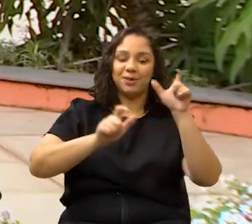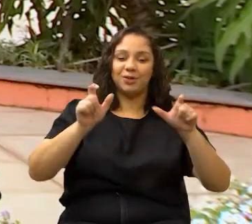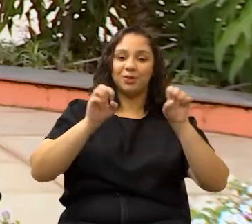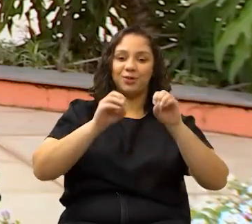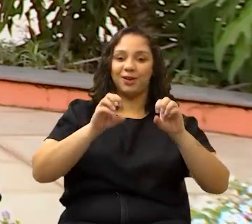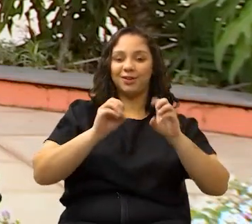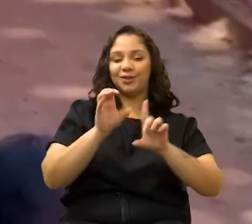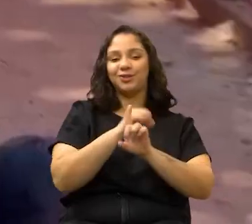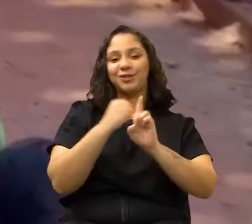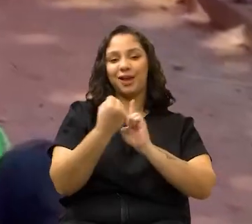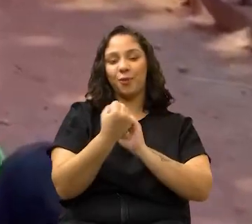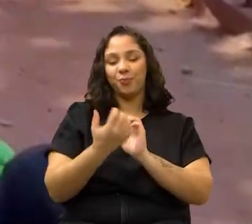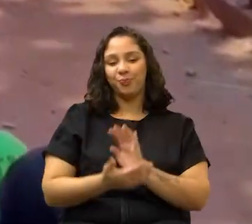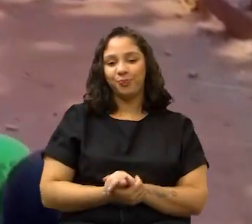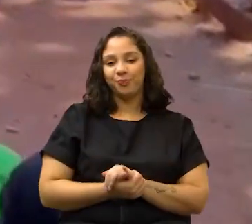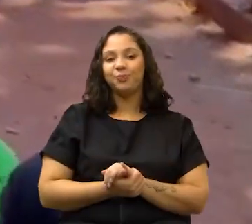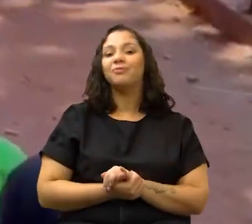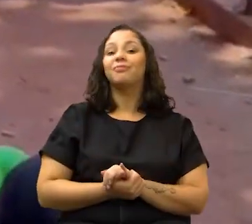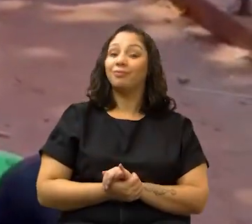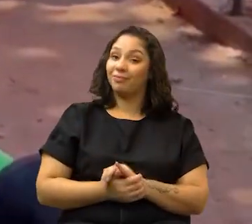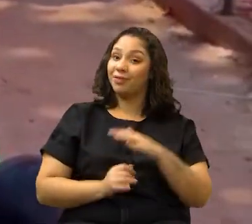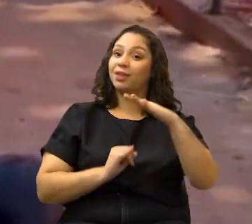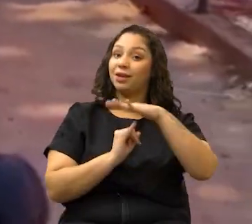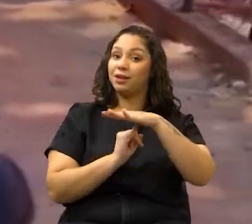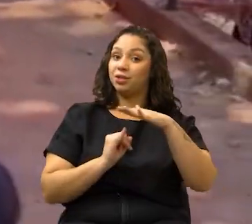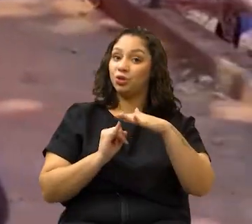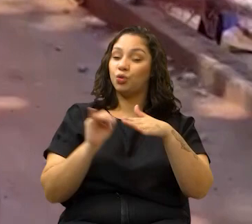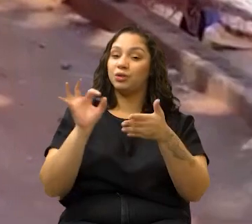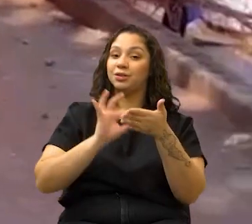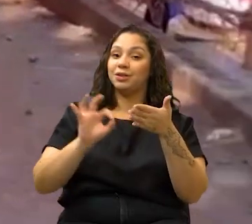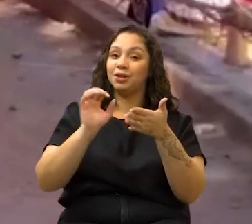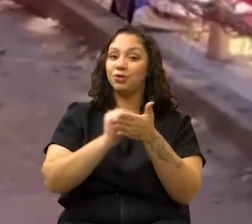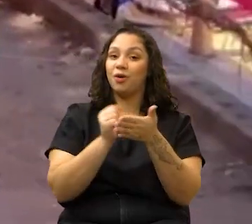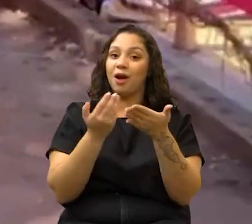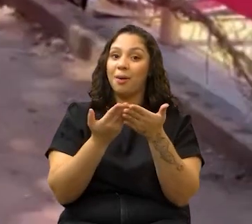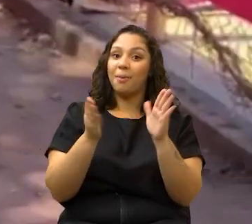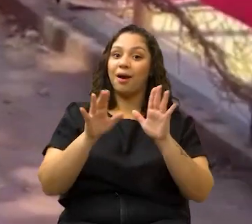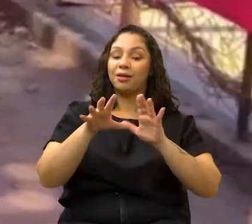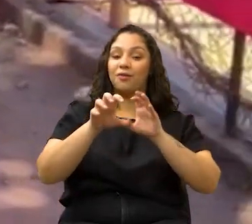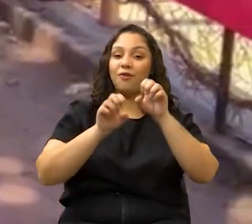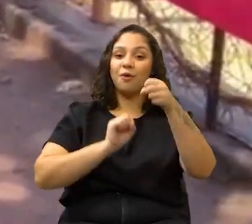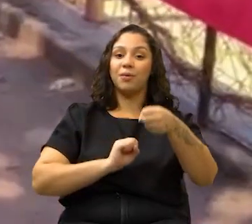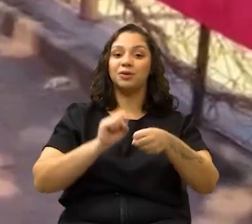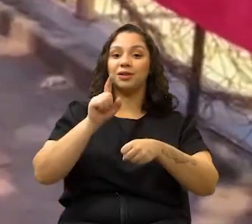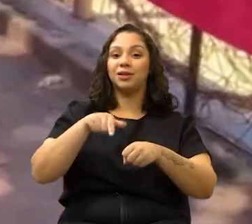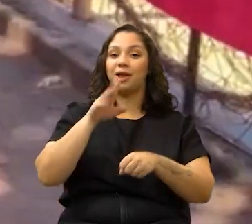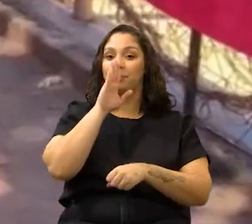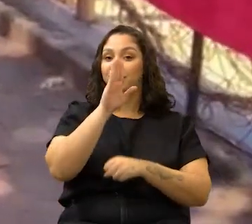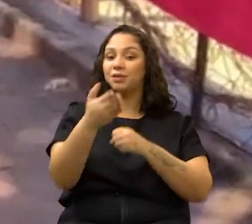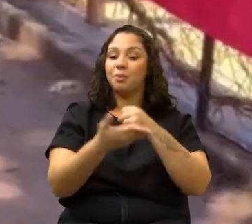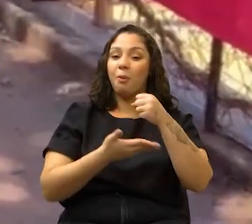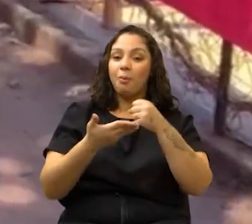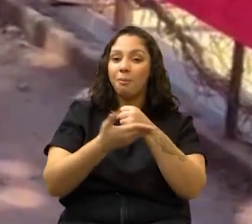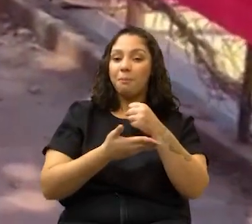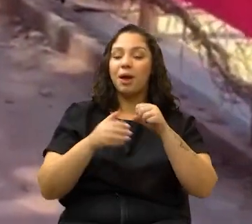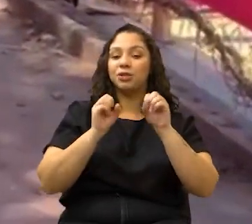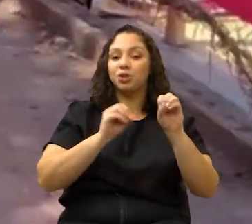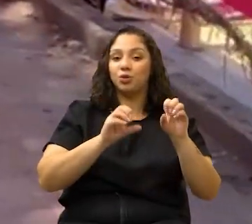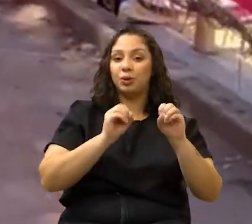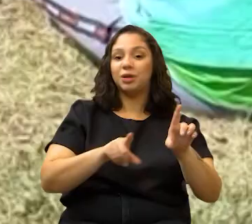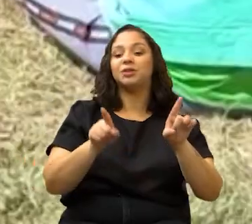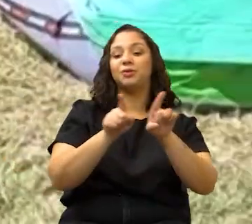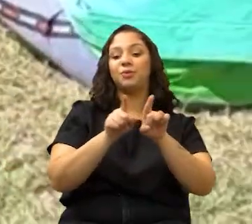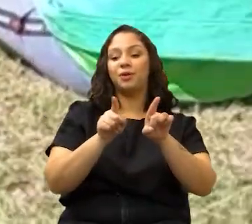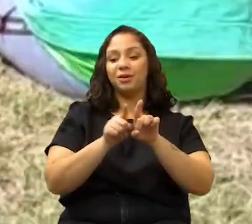educadores sociais. A entidade está com inscrições abertas para a formação de princípios e fundamentos em educação,